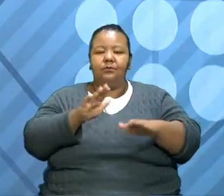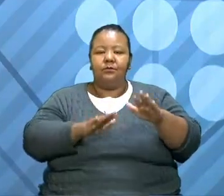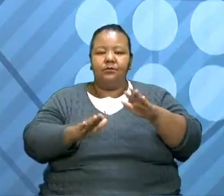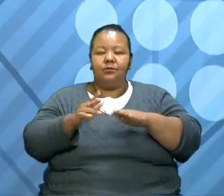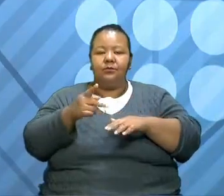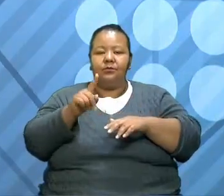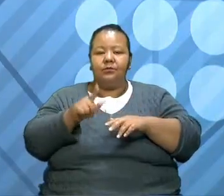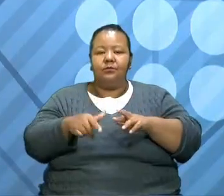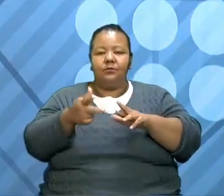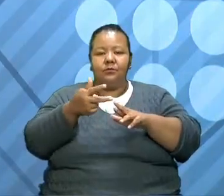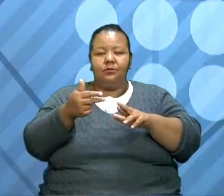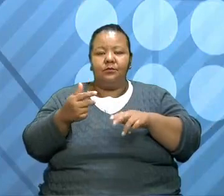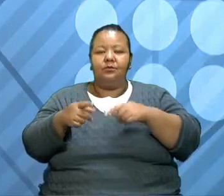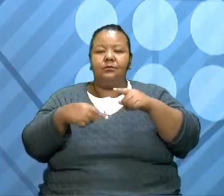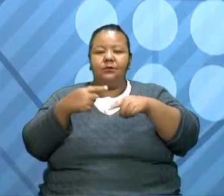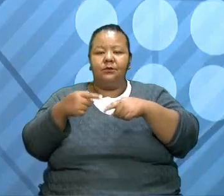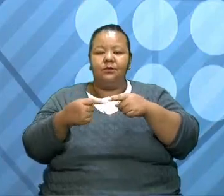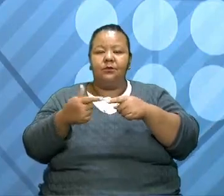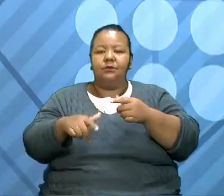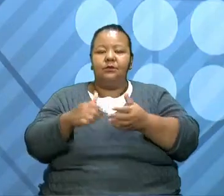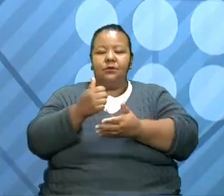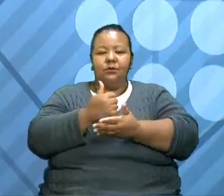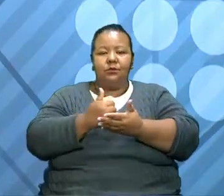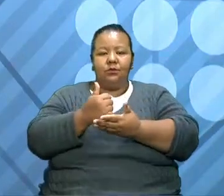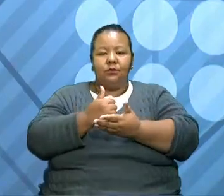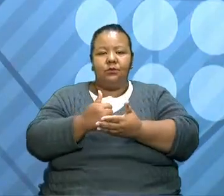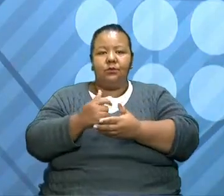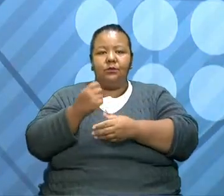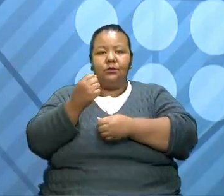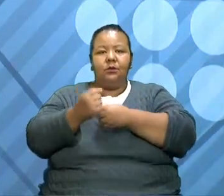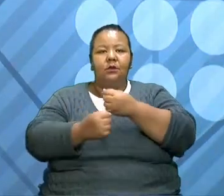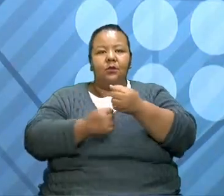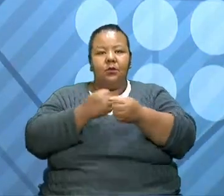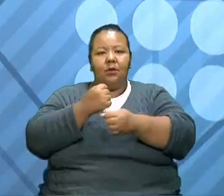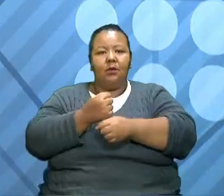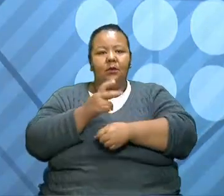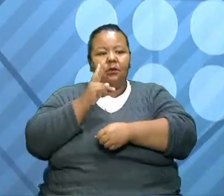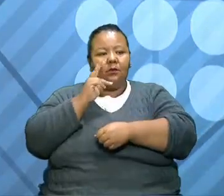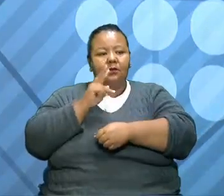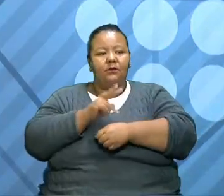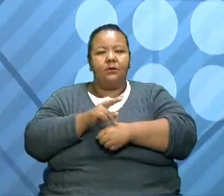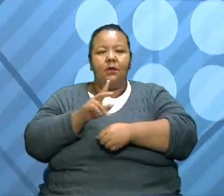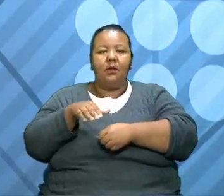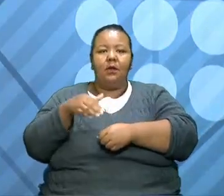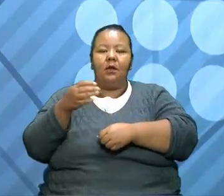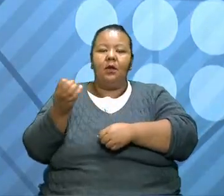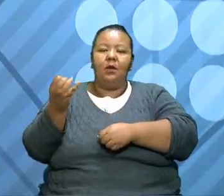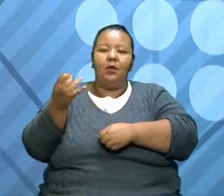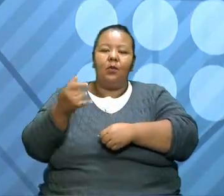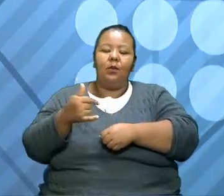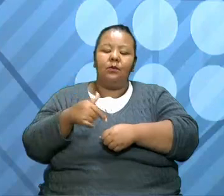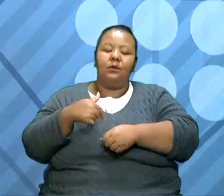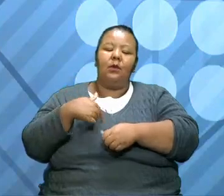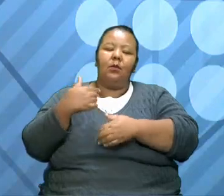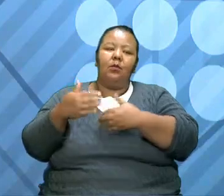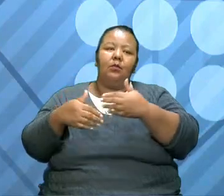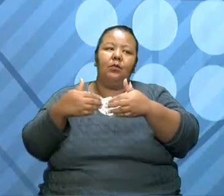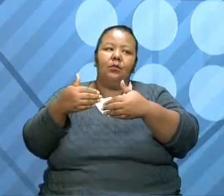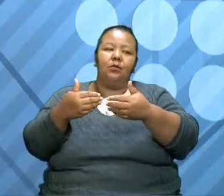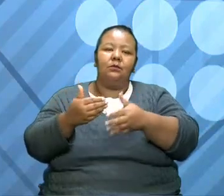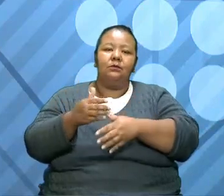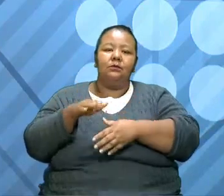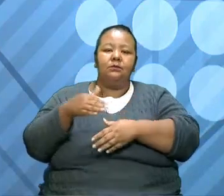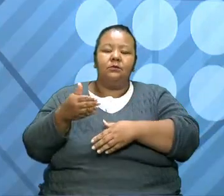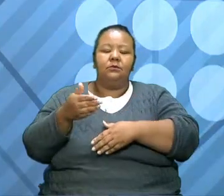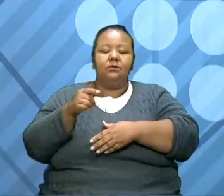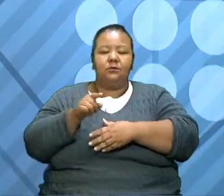esses recursos para depois você controlar. Que daqui a um ano você fala assim, quanto que eu evoluí? E aí, se quando